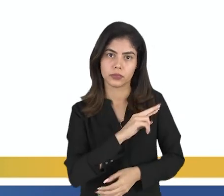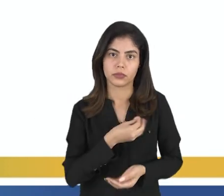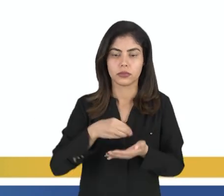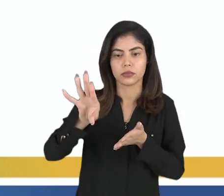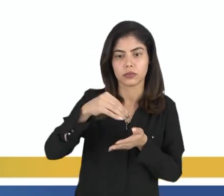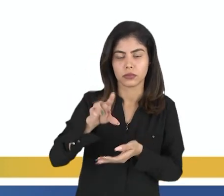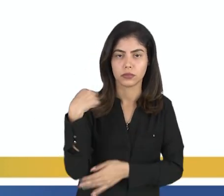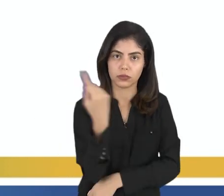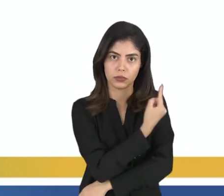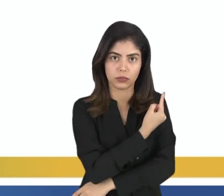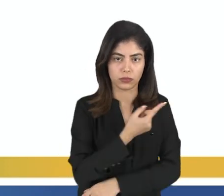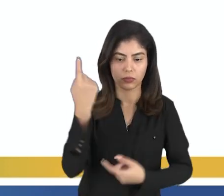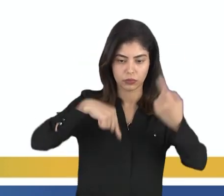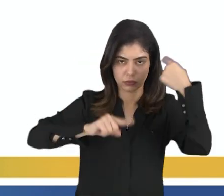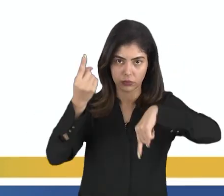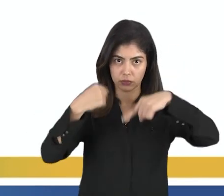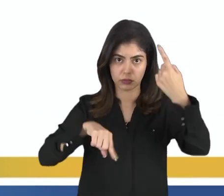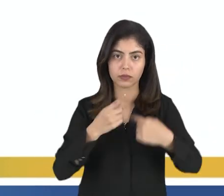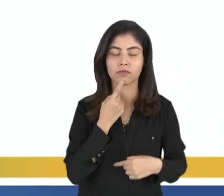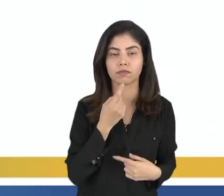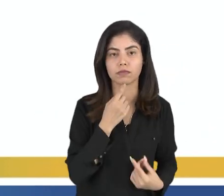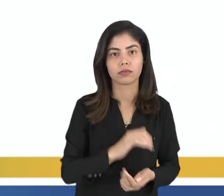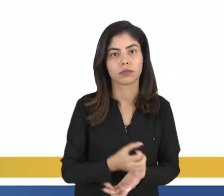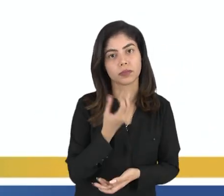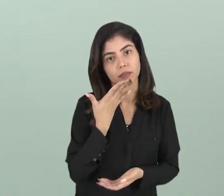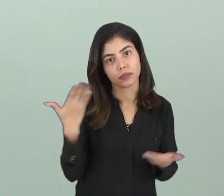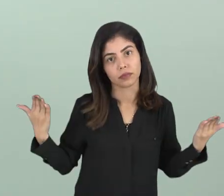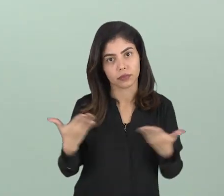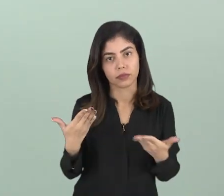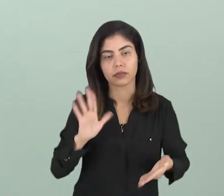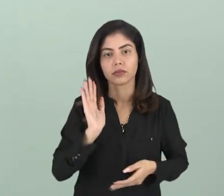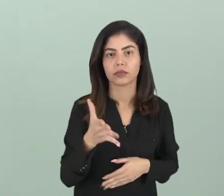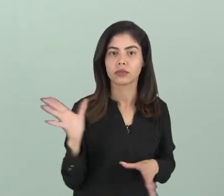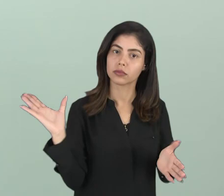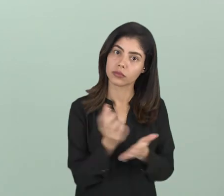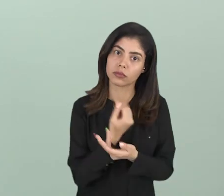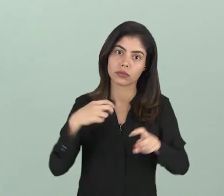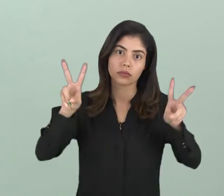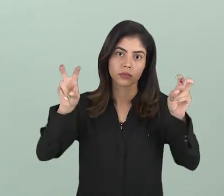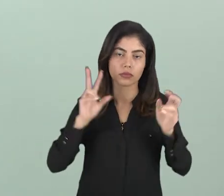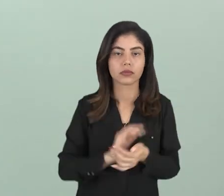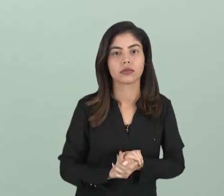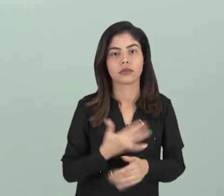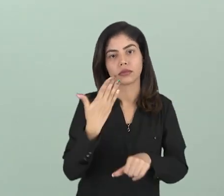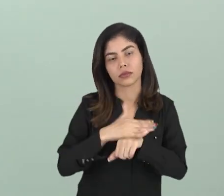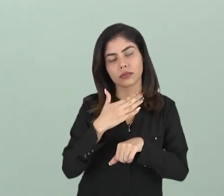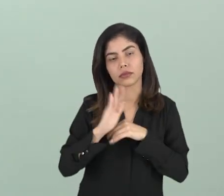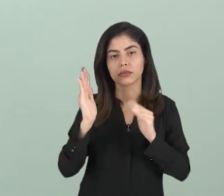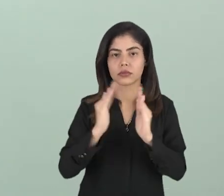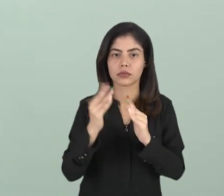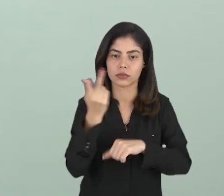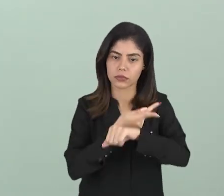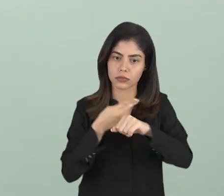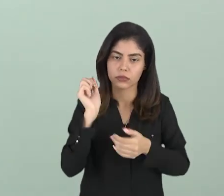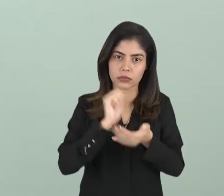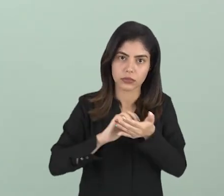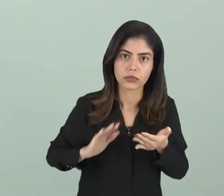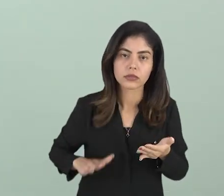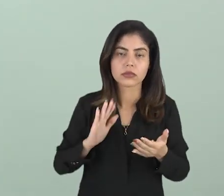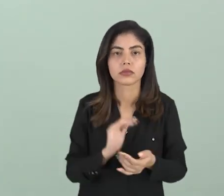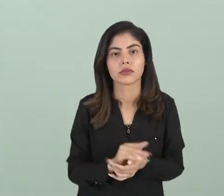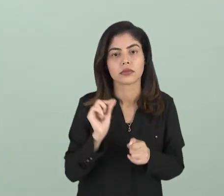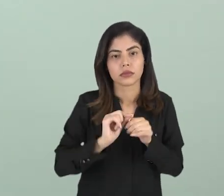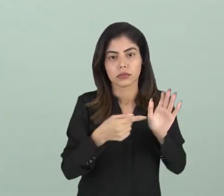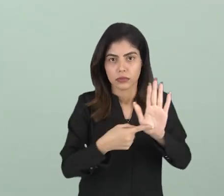pela condução do nosso sangue. Bom, agora que nós já abordamos o tema, treinem em casa, procurem